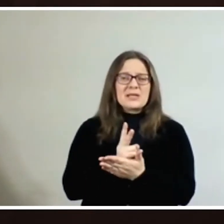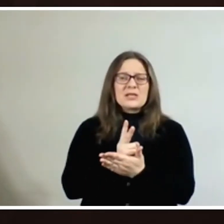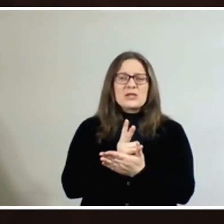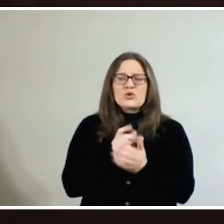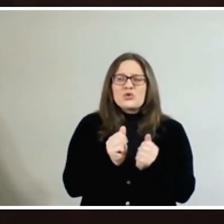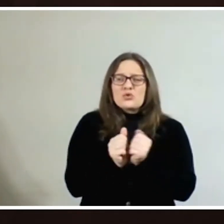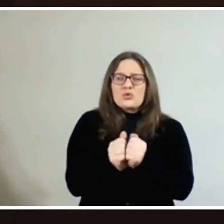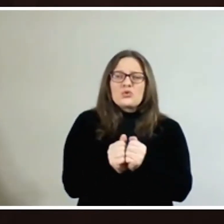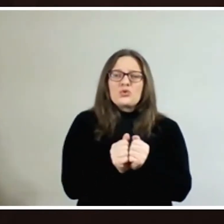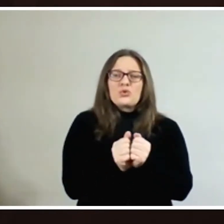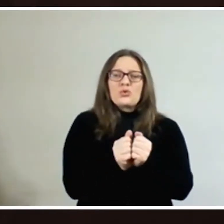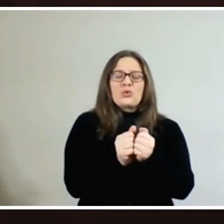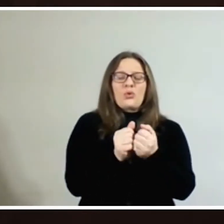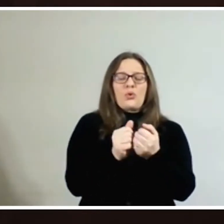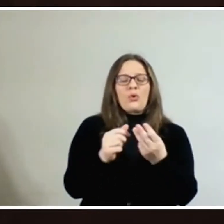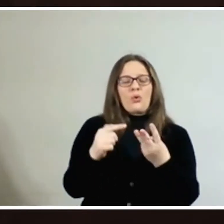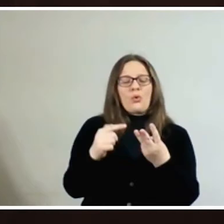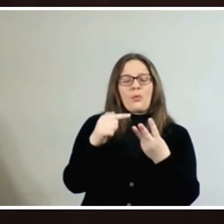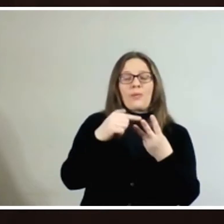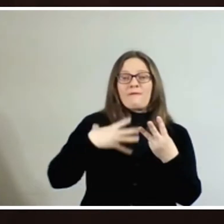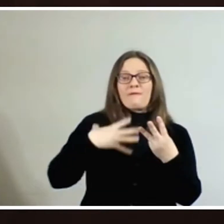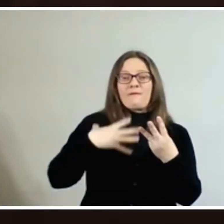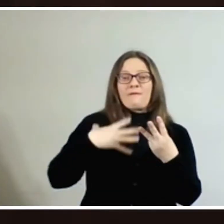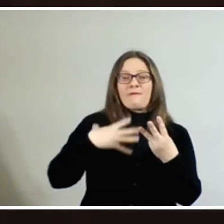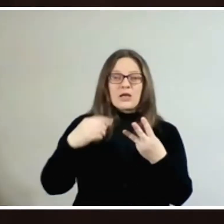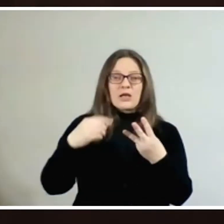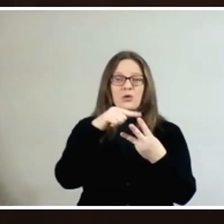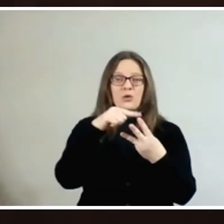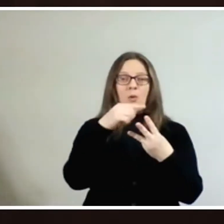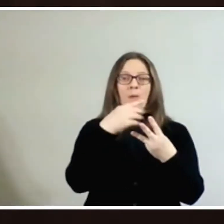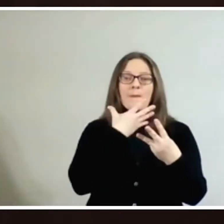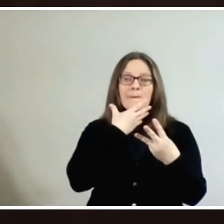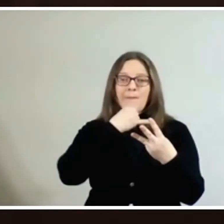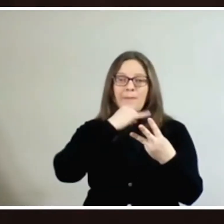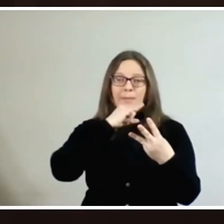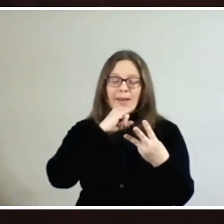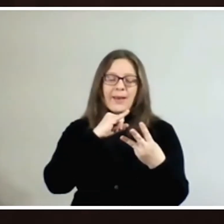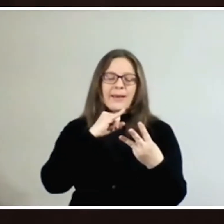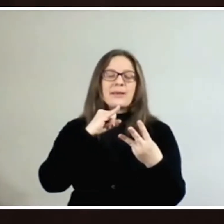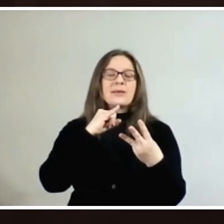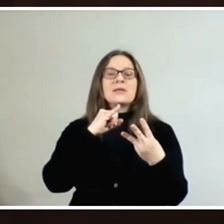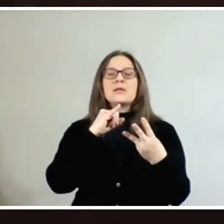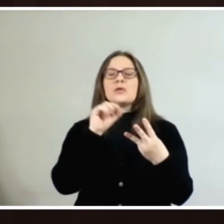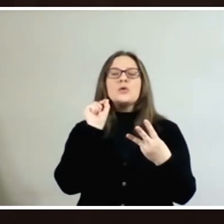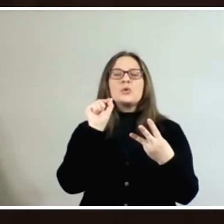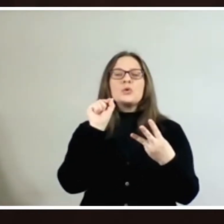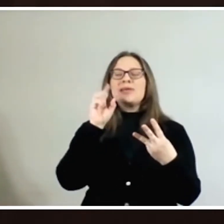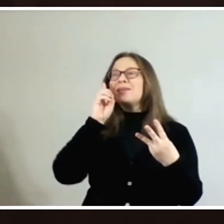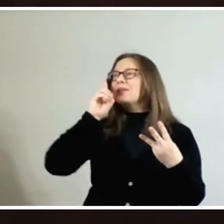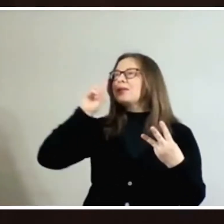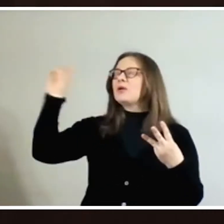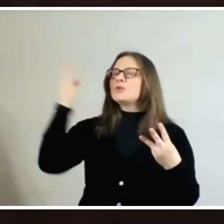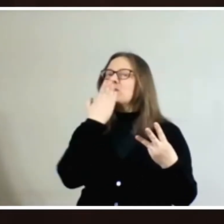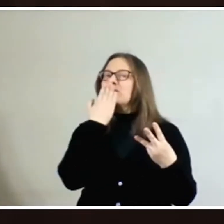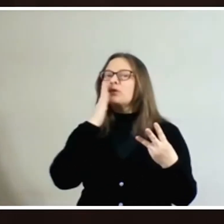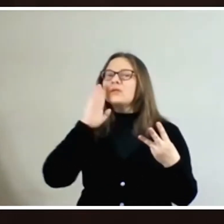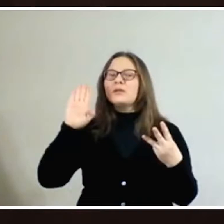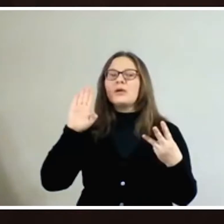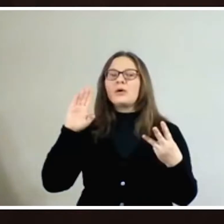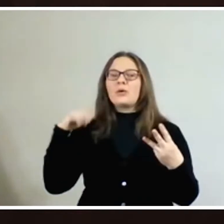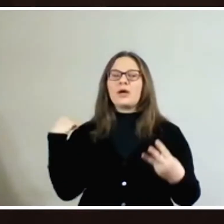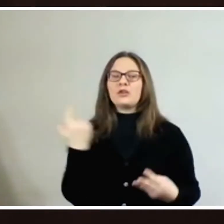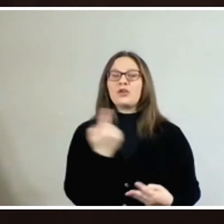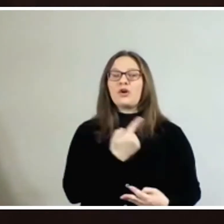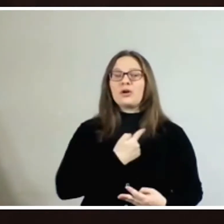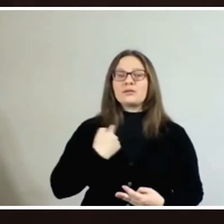no Pai. E esta é a promessa que Ele mesmo nos fez, a vida